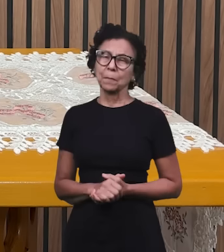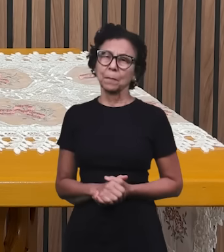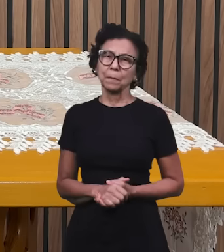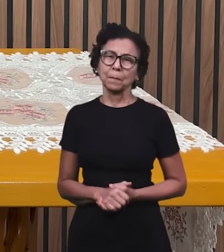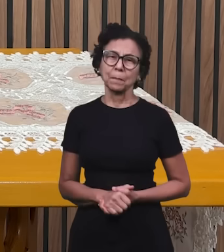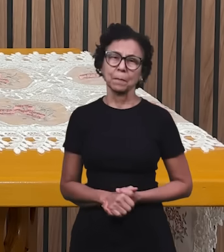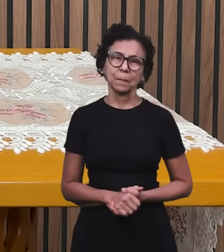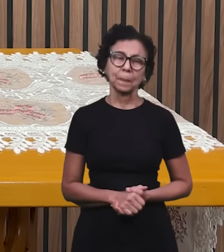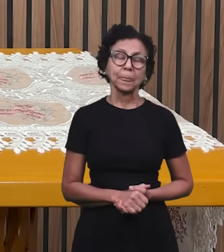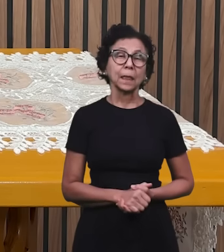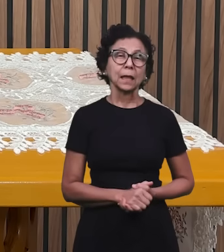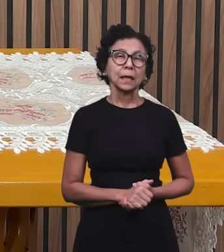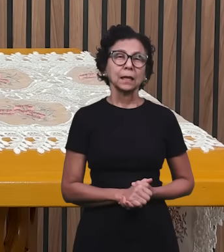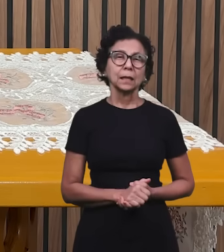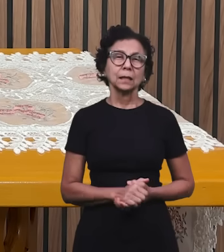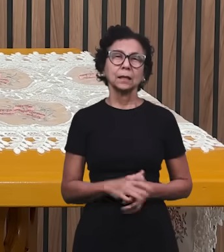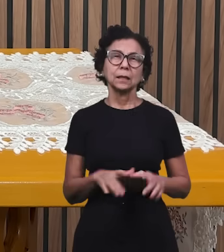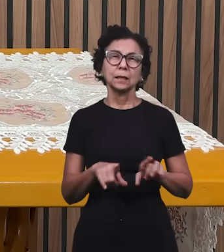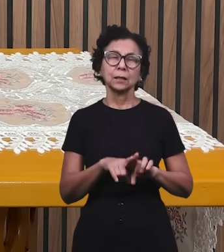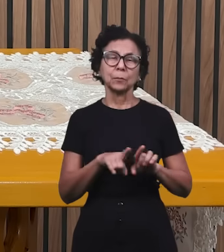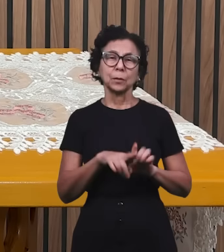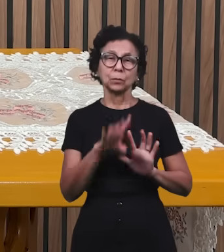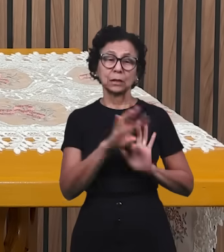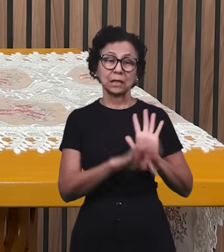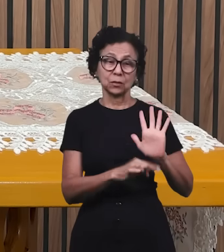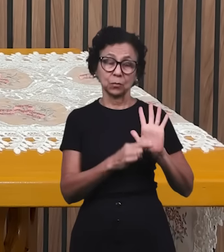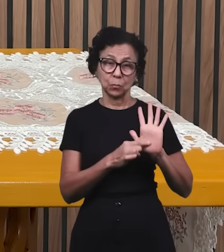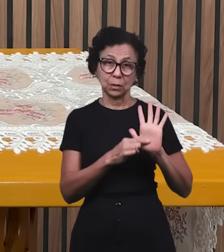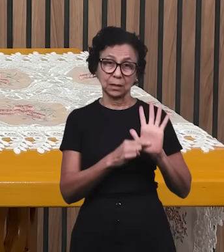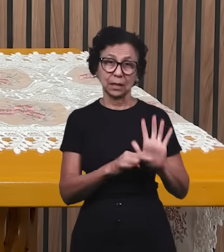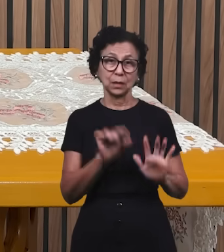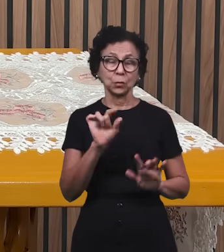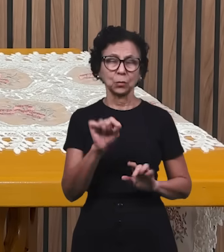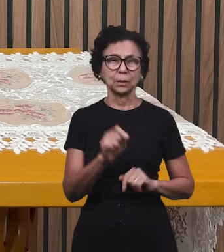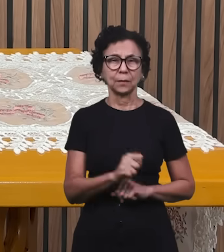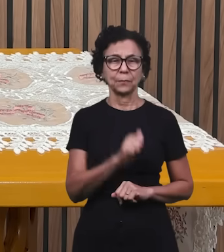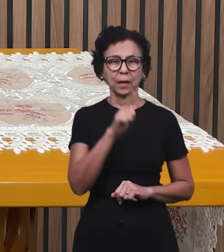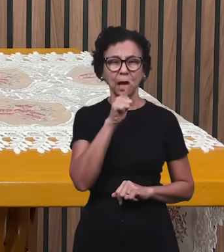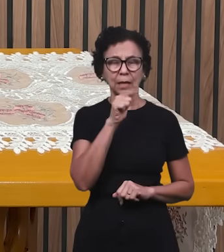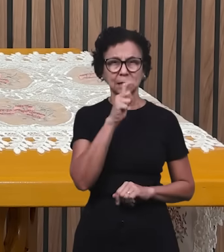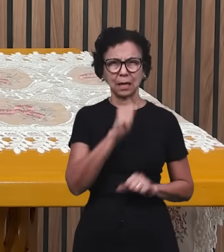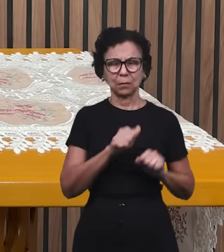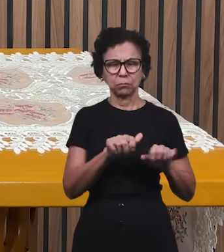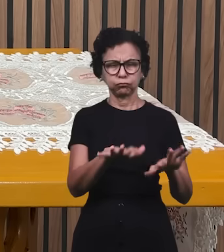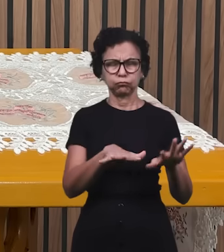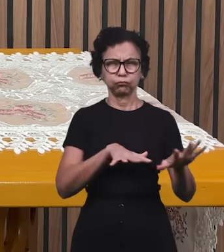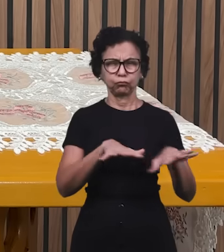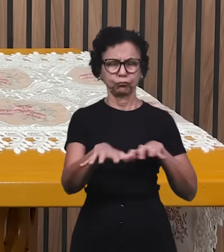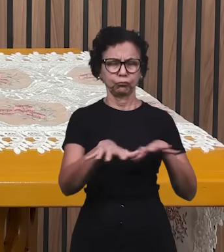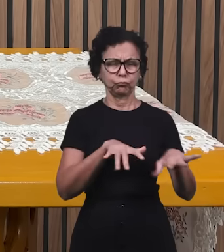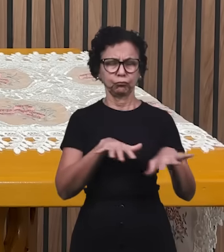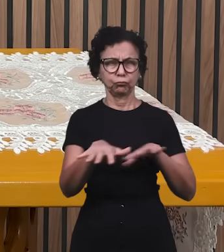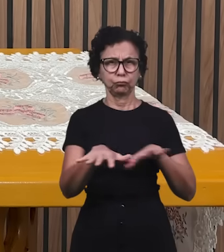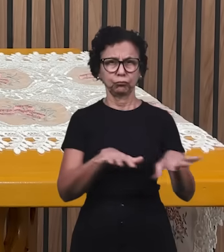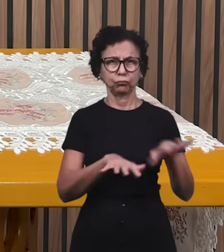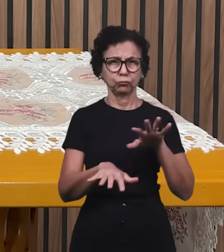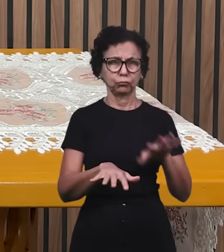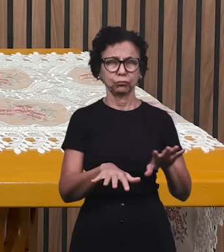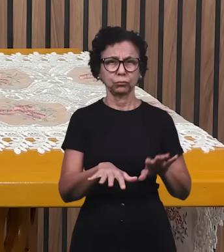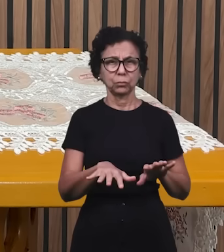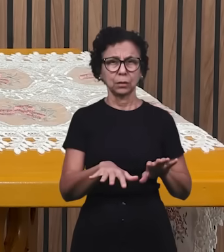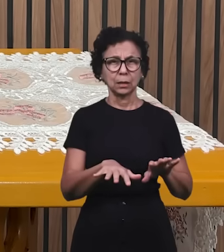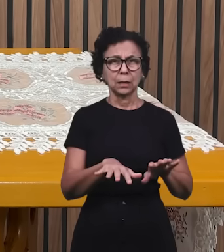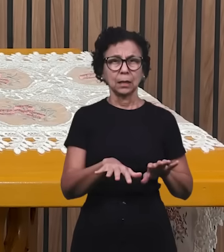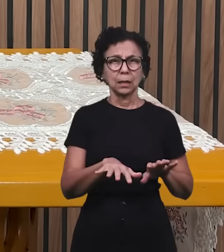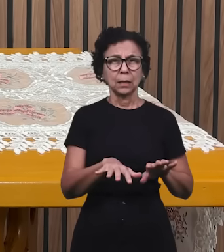conotação histórica de que, quando as águas eram movimentadas, agitadas, o primeiro que